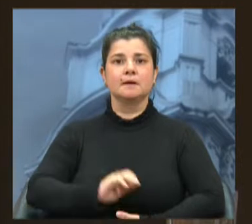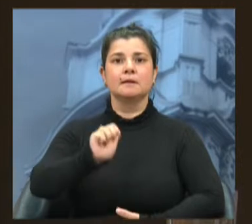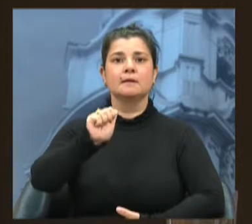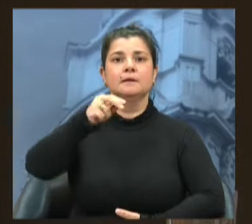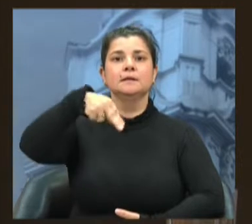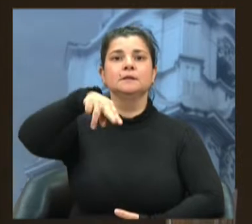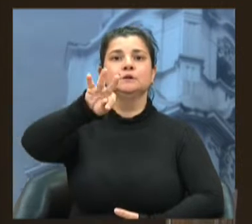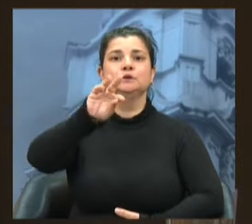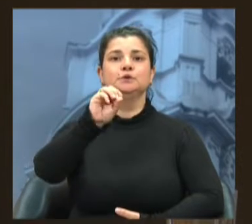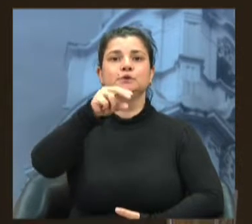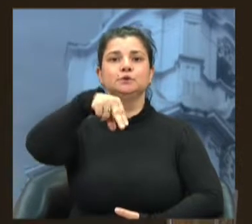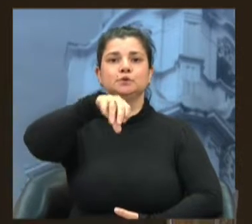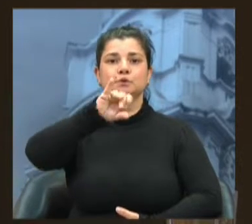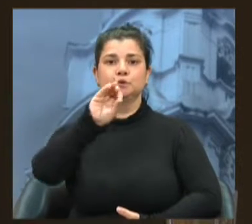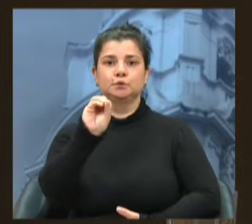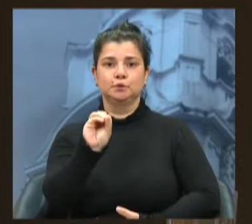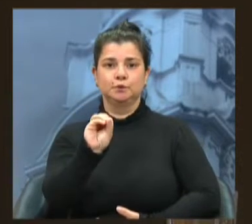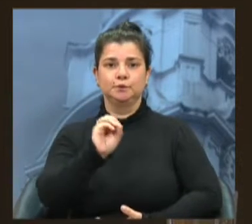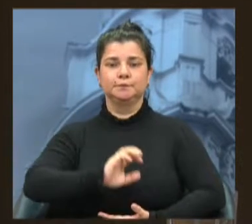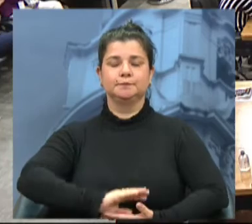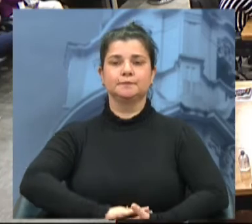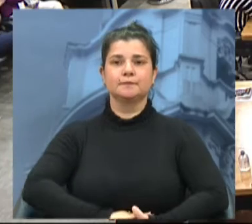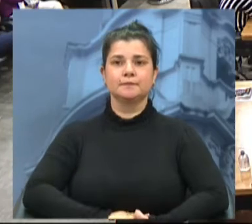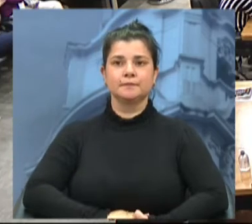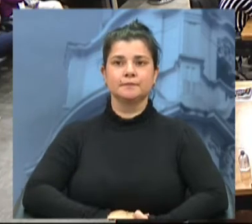Antônio Sérgio Lemos Godinho.